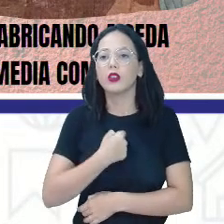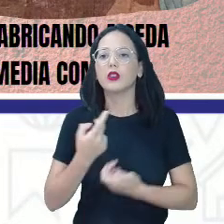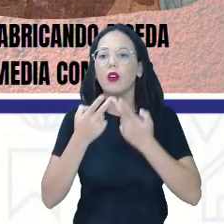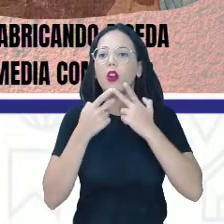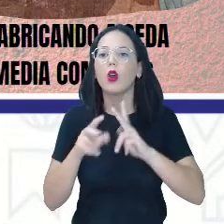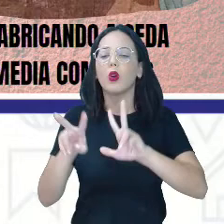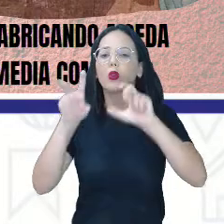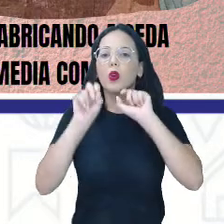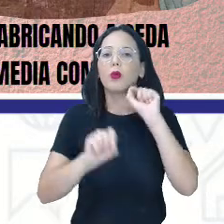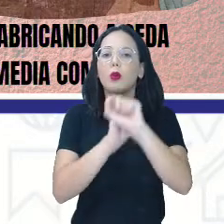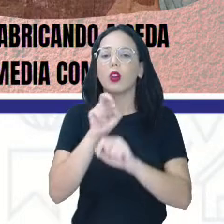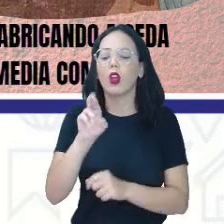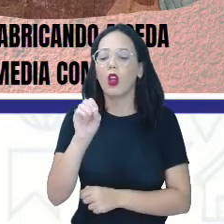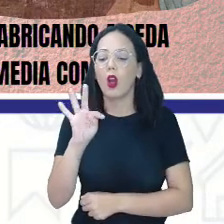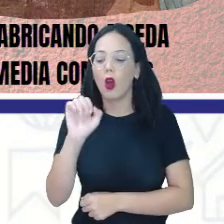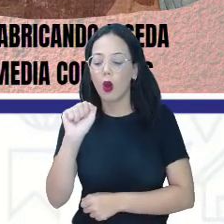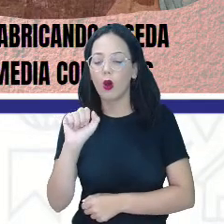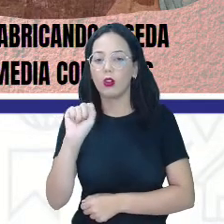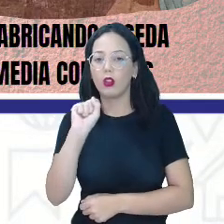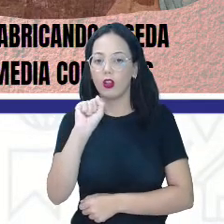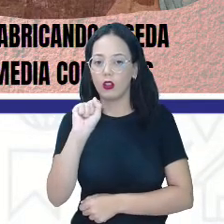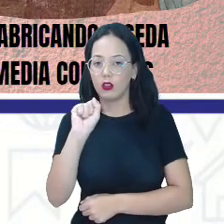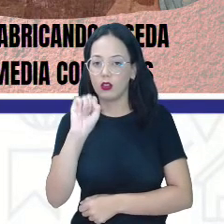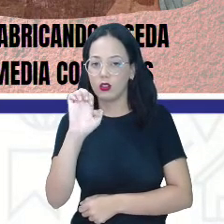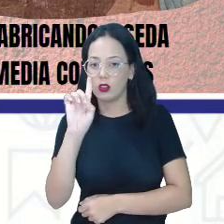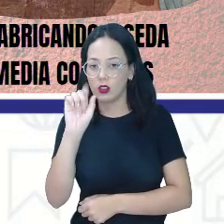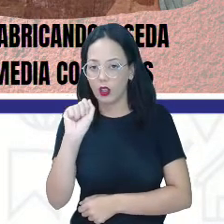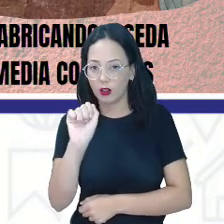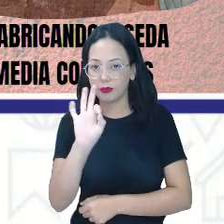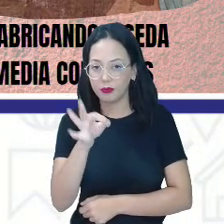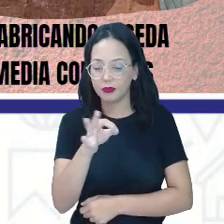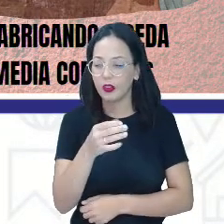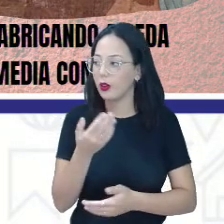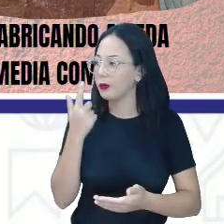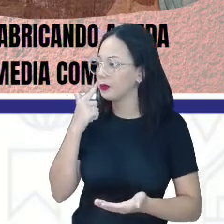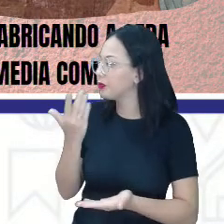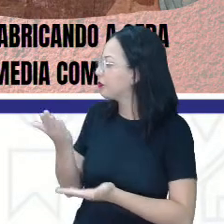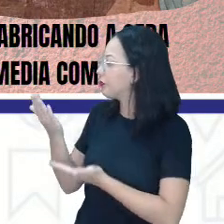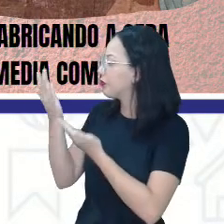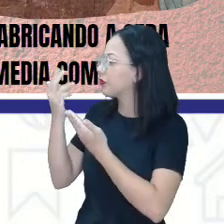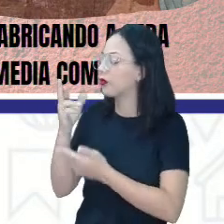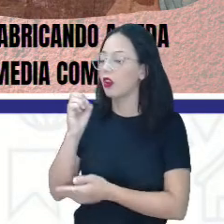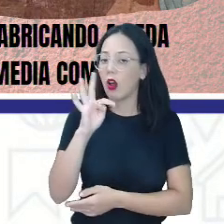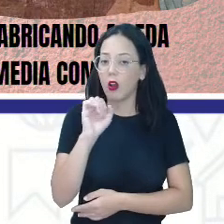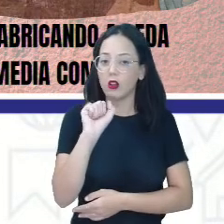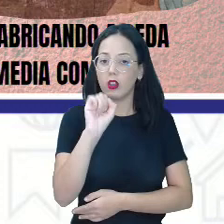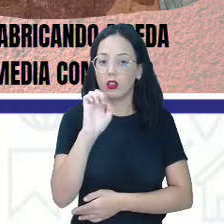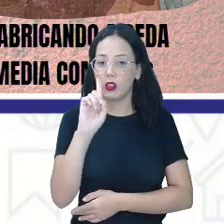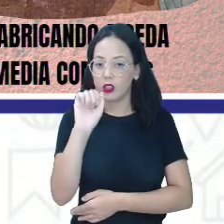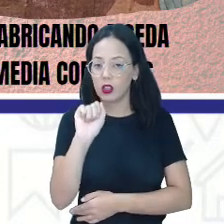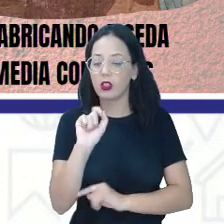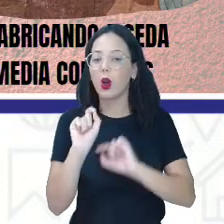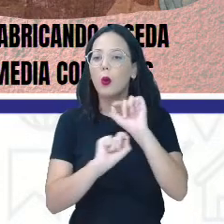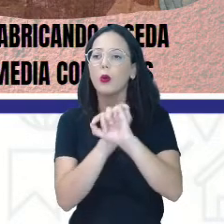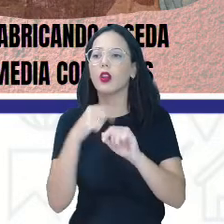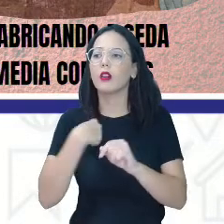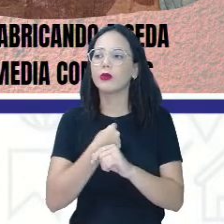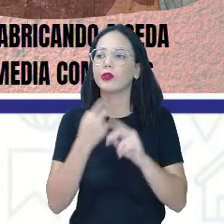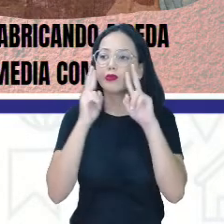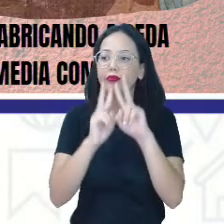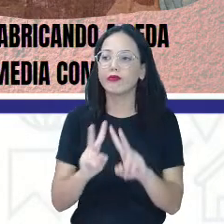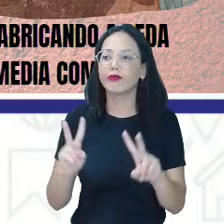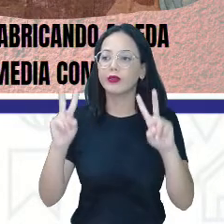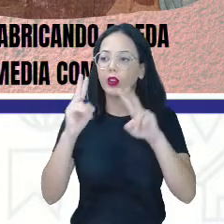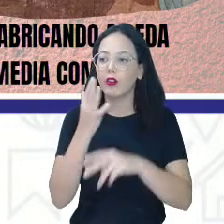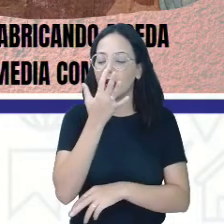da Seda, a Rota da Seda. Então, nesse sentido, o que a gente vai observar